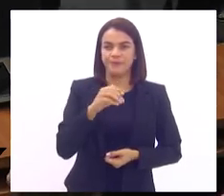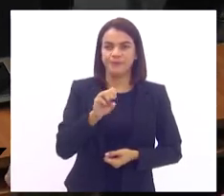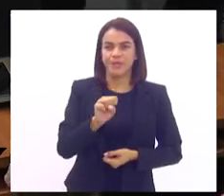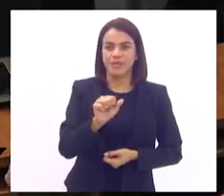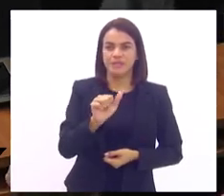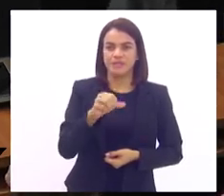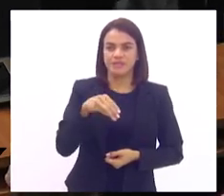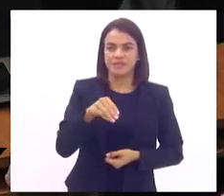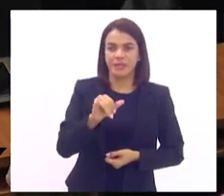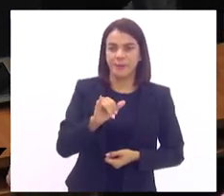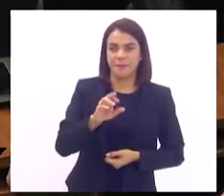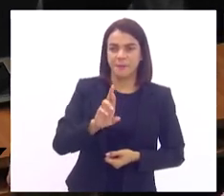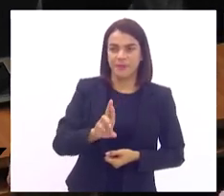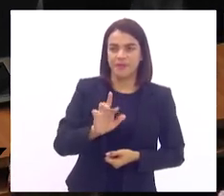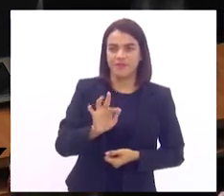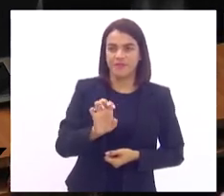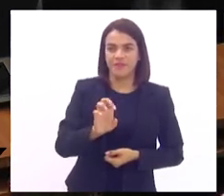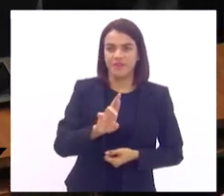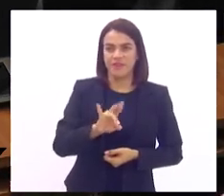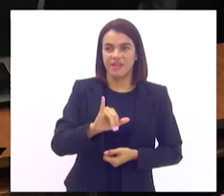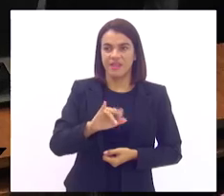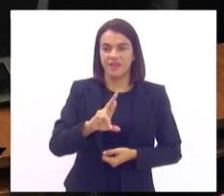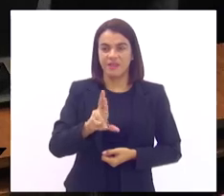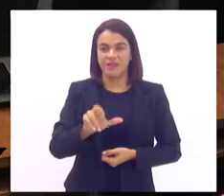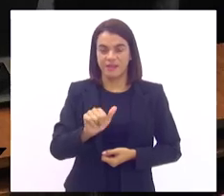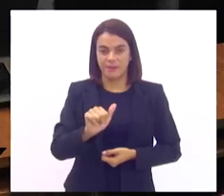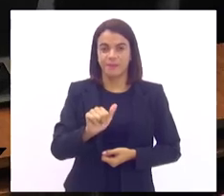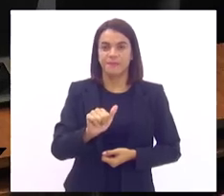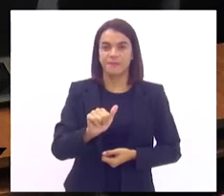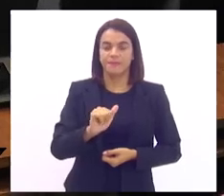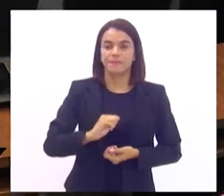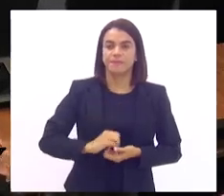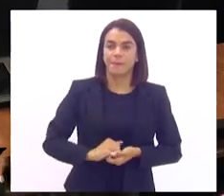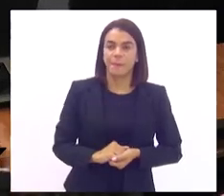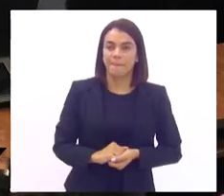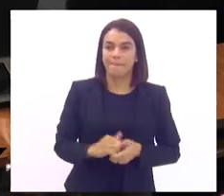Samir Ferreira Barbosa Neme.